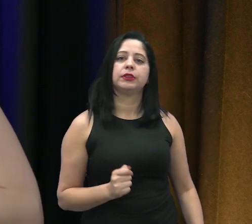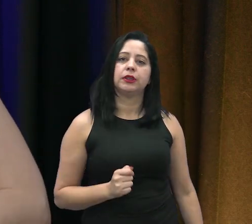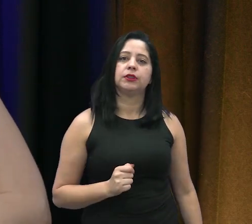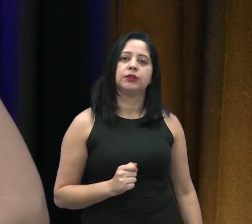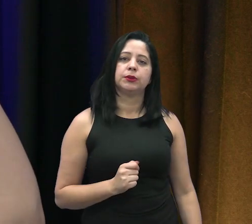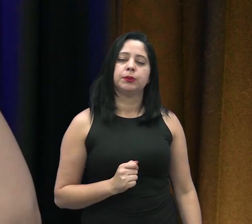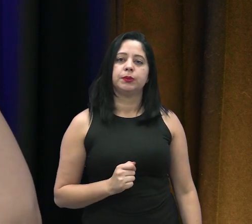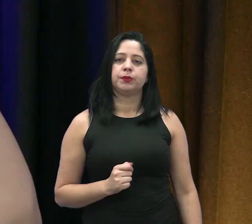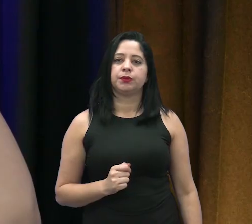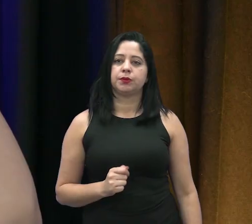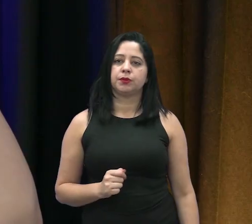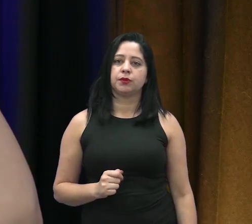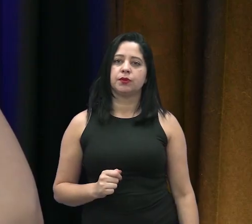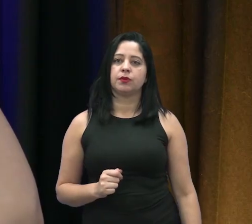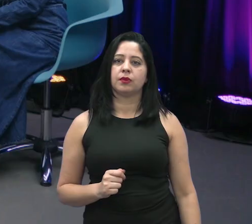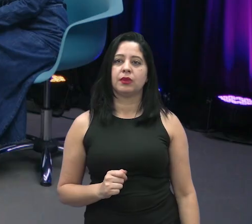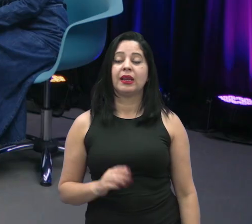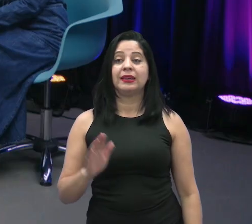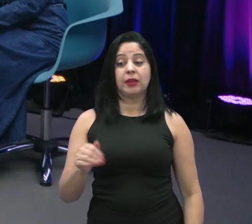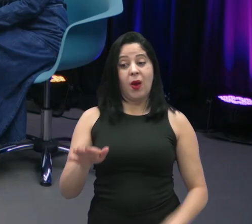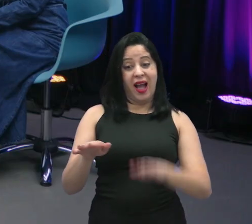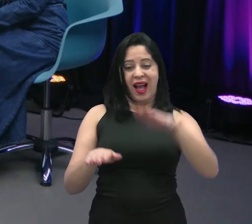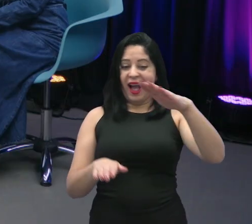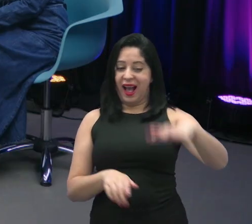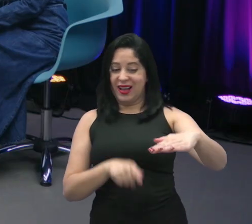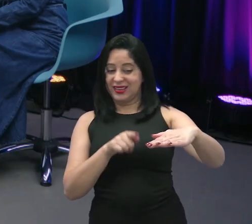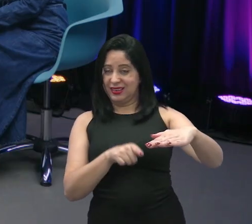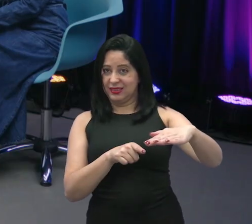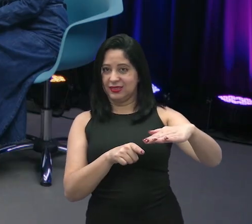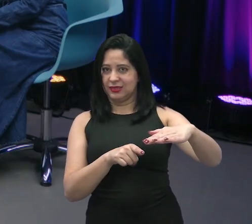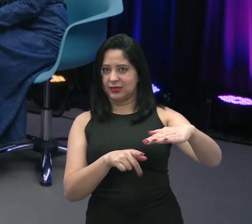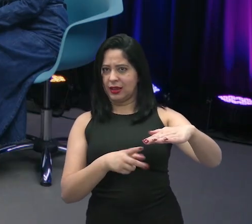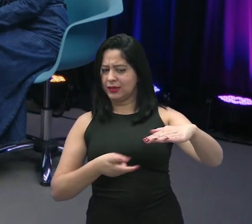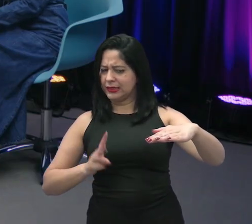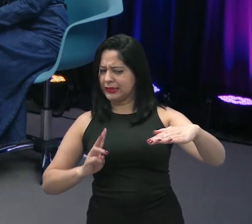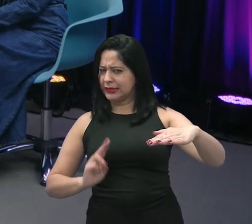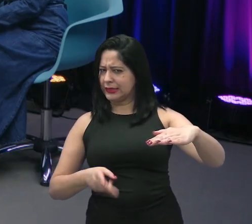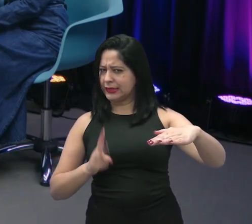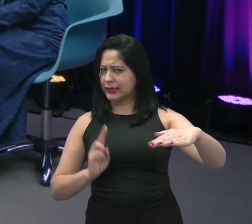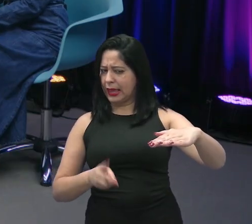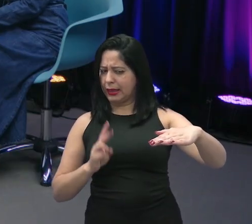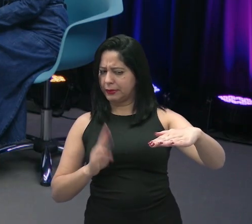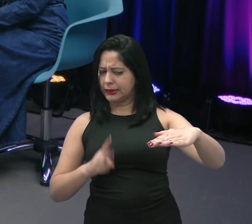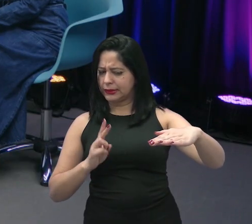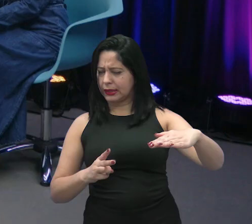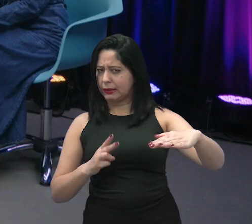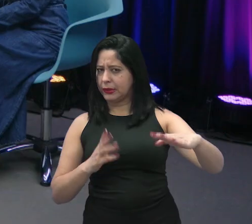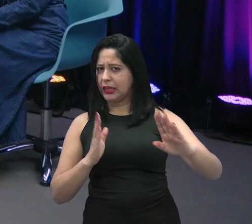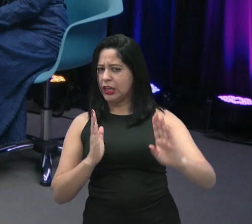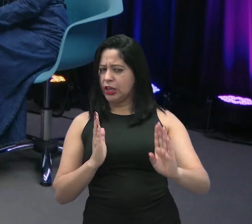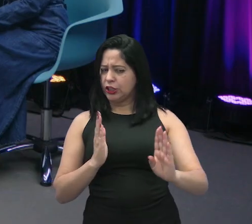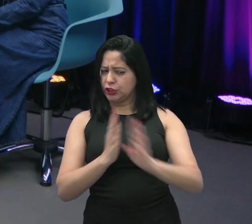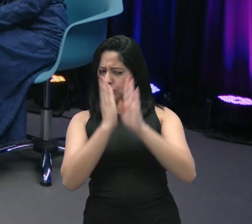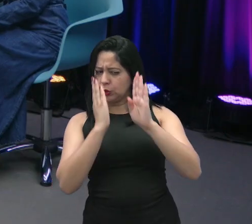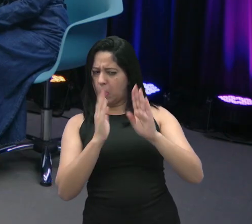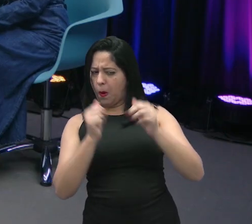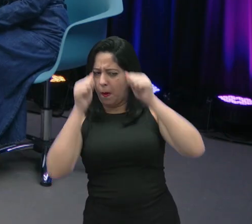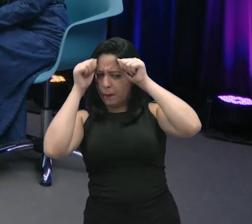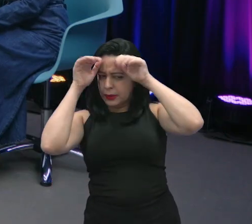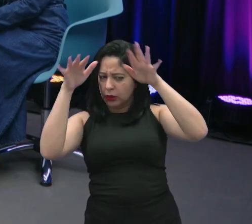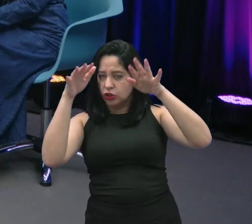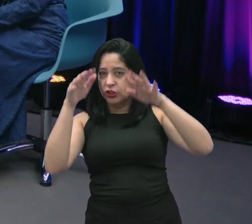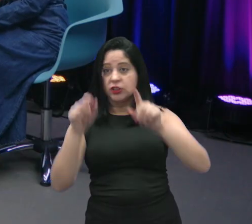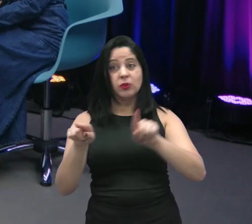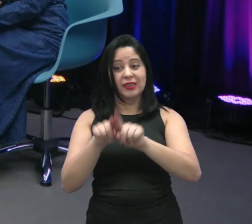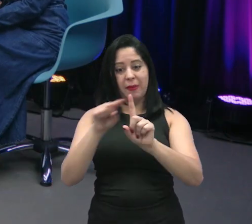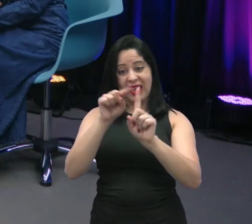o transtorno do espectro autista. E essa criança, ela é sempre diagnosticada na fase da infância? A mãe consegue prever